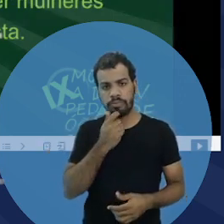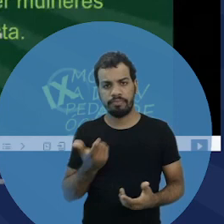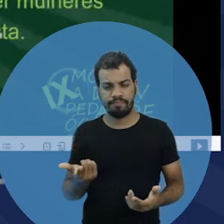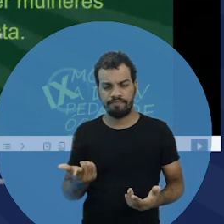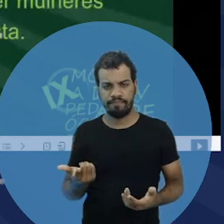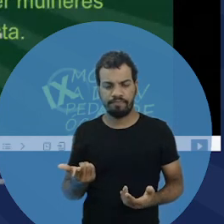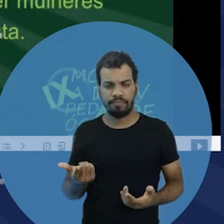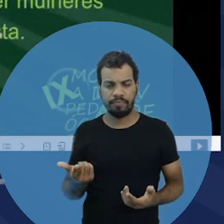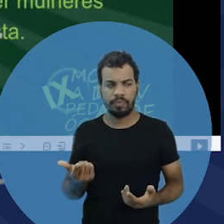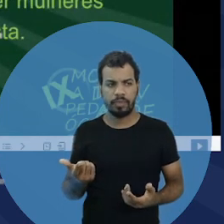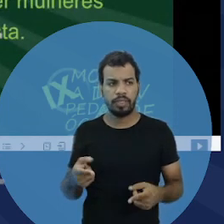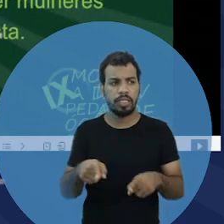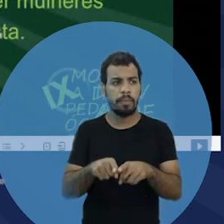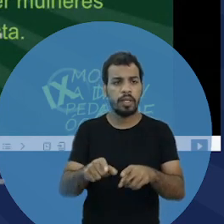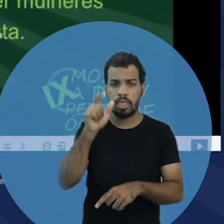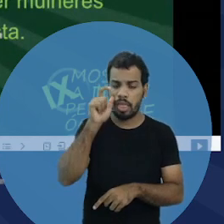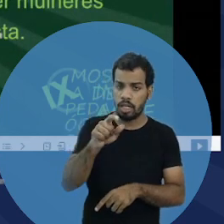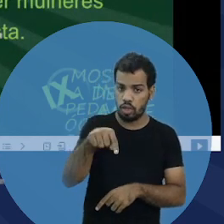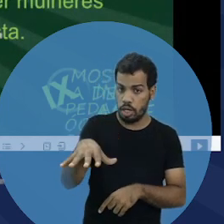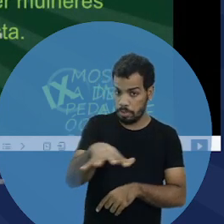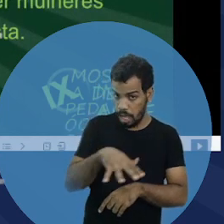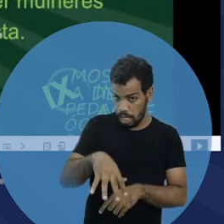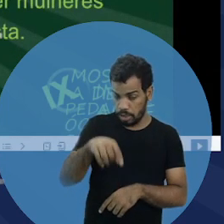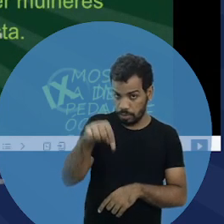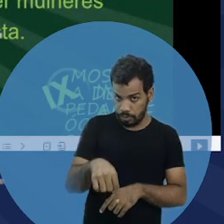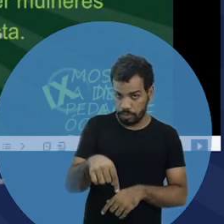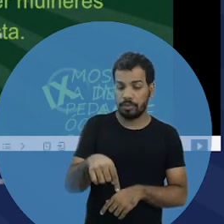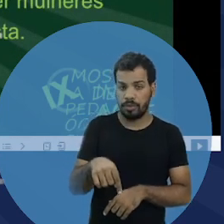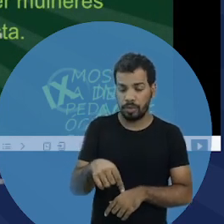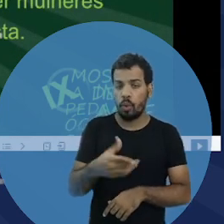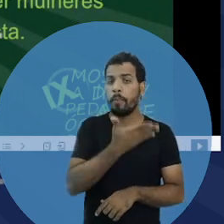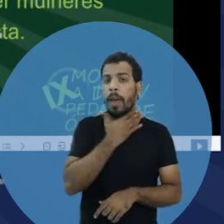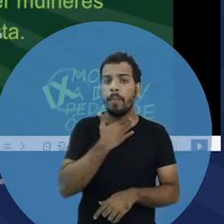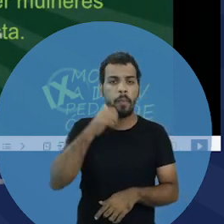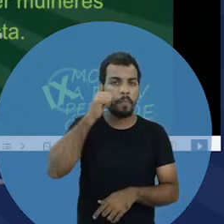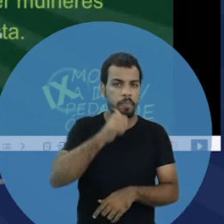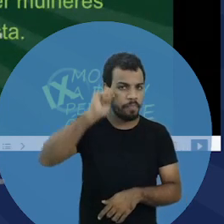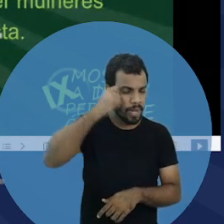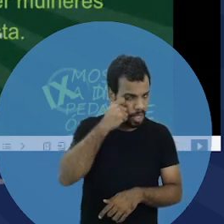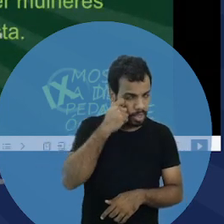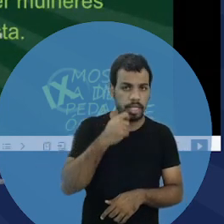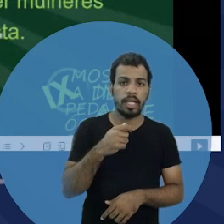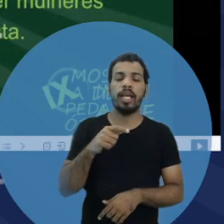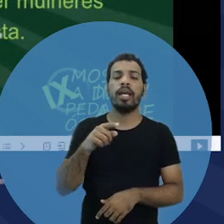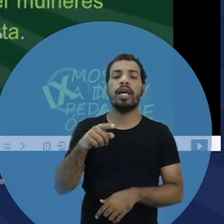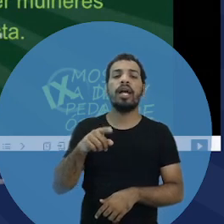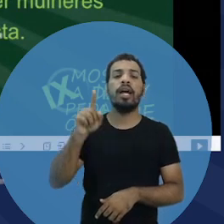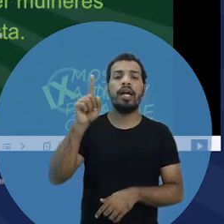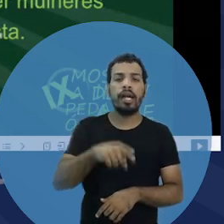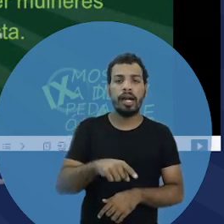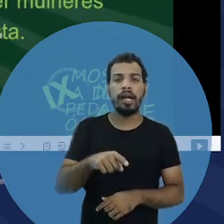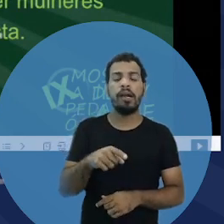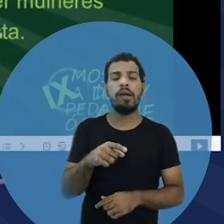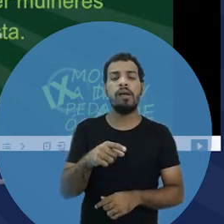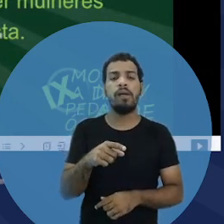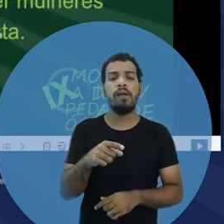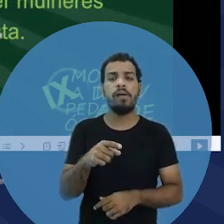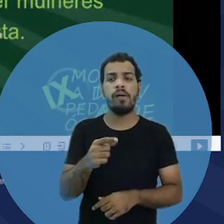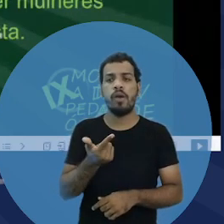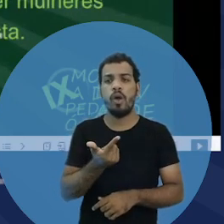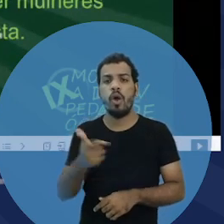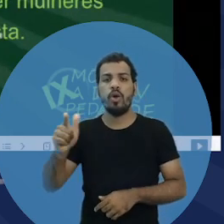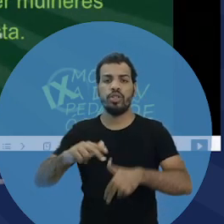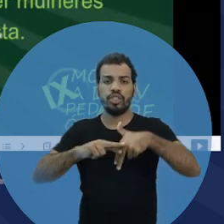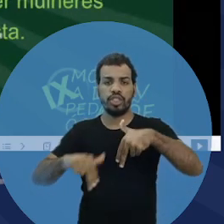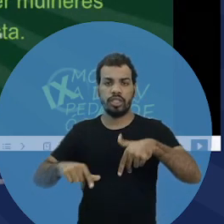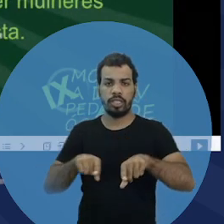esse espaço do Papo de Pretas fez com que a gente agregasse outros NEGs, né,